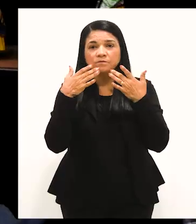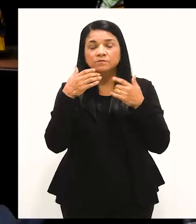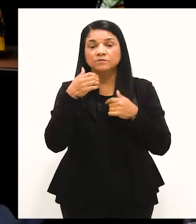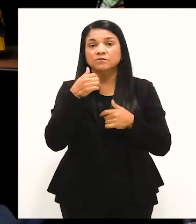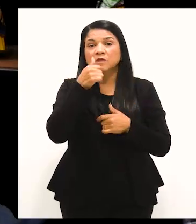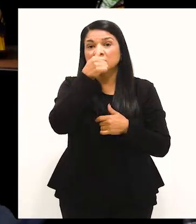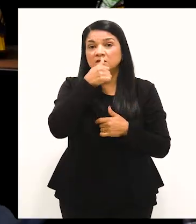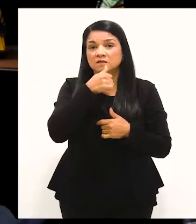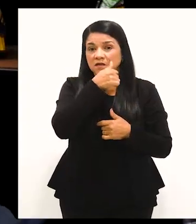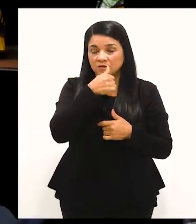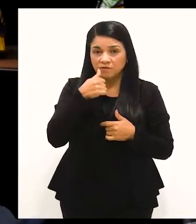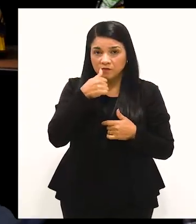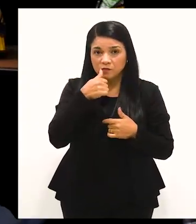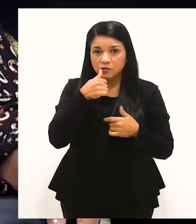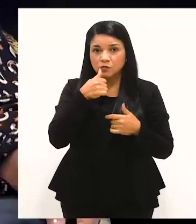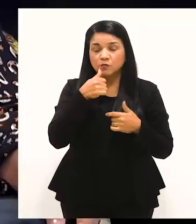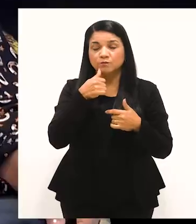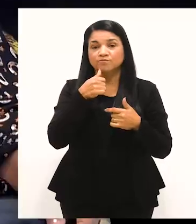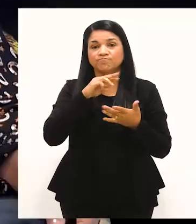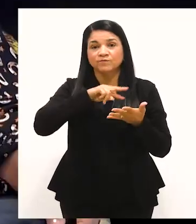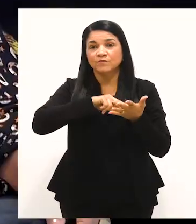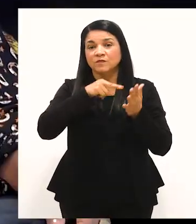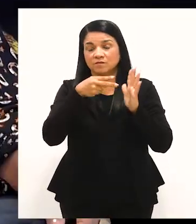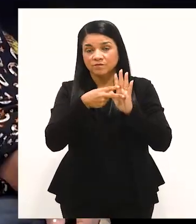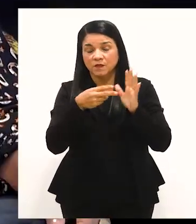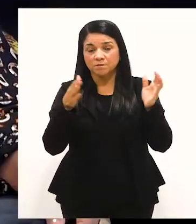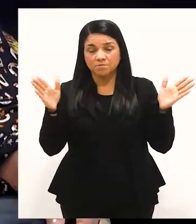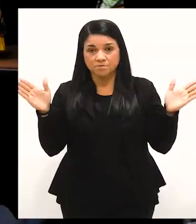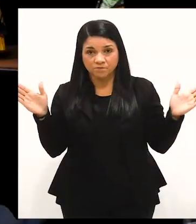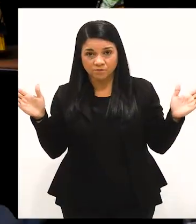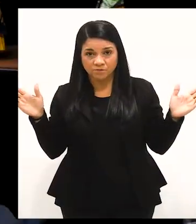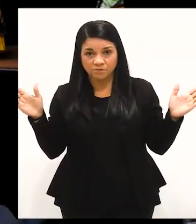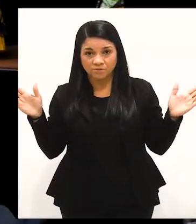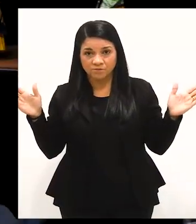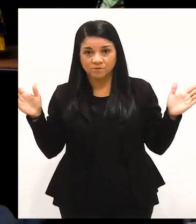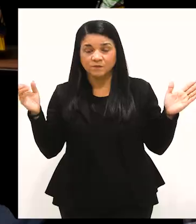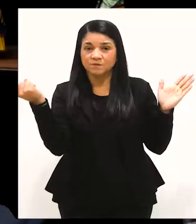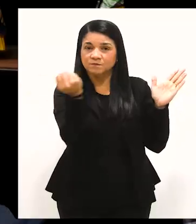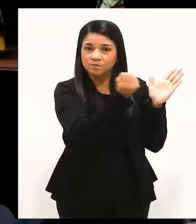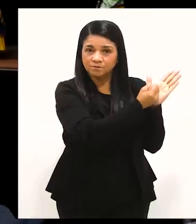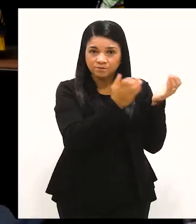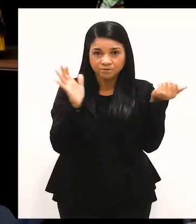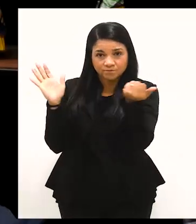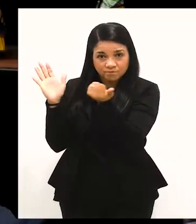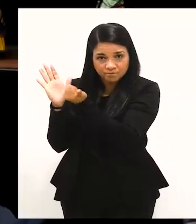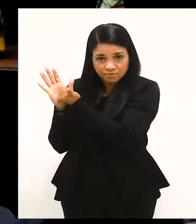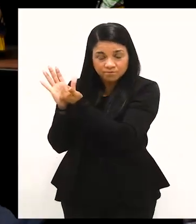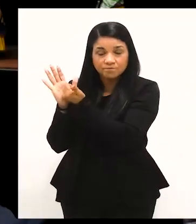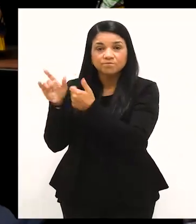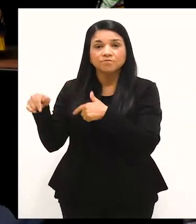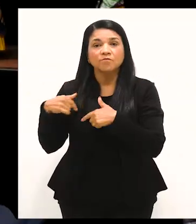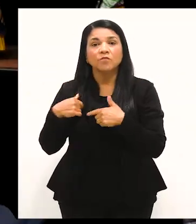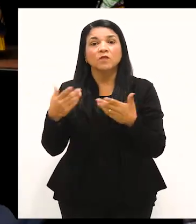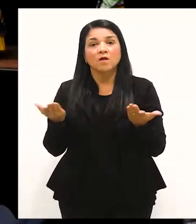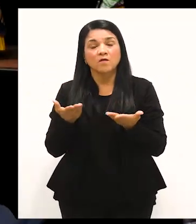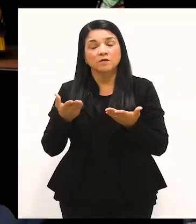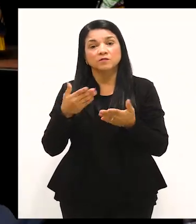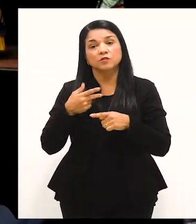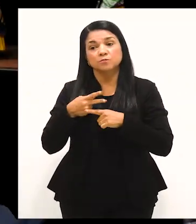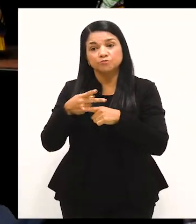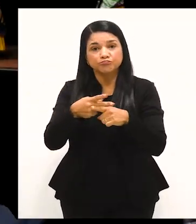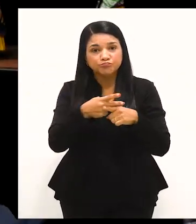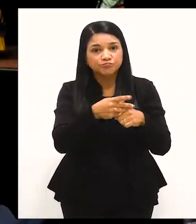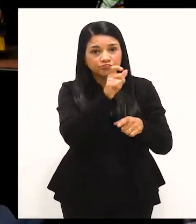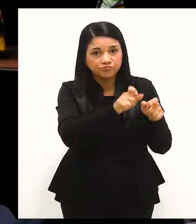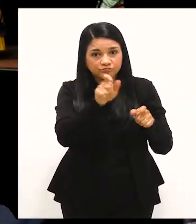O Sacrifício do Gólgota, que seria a Paixão de Cristo no outro formato, e a gente está nesse momento em fase de captação,